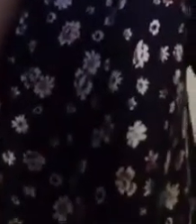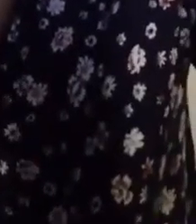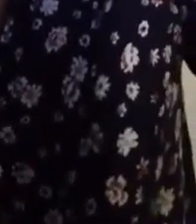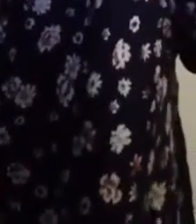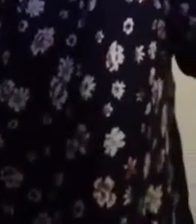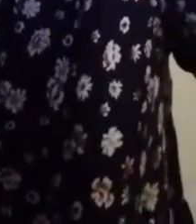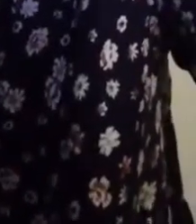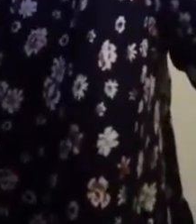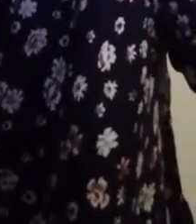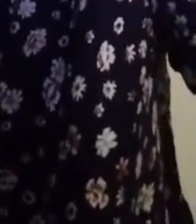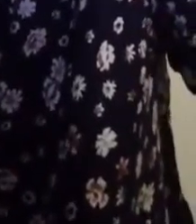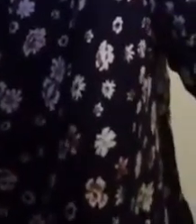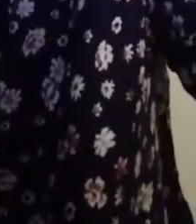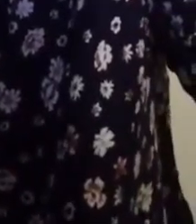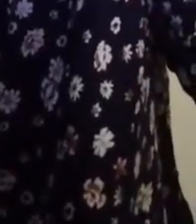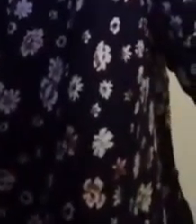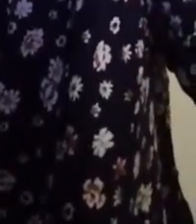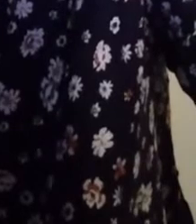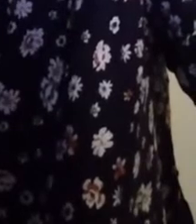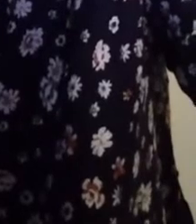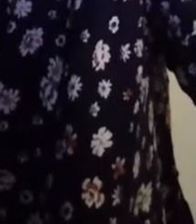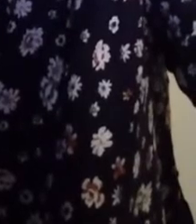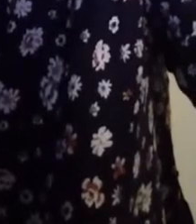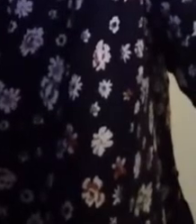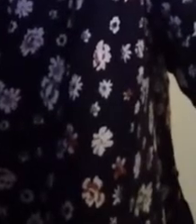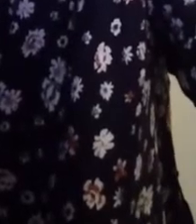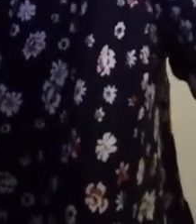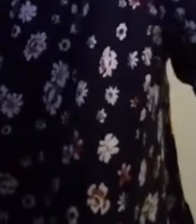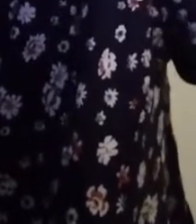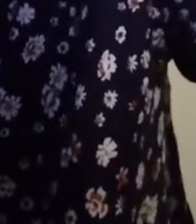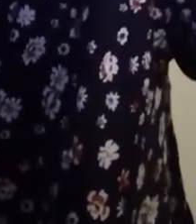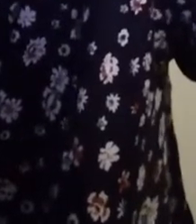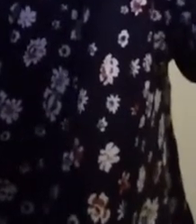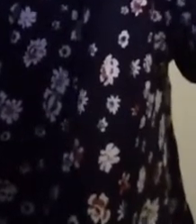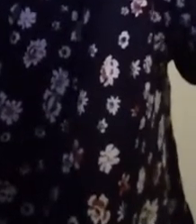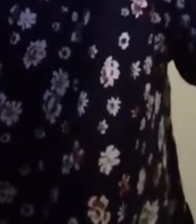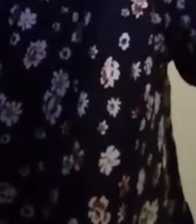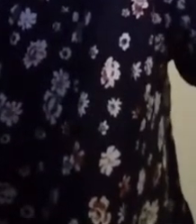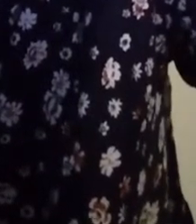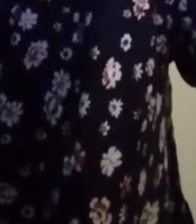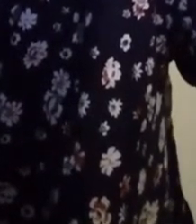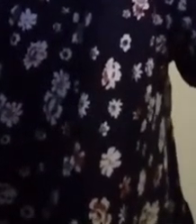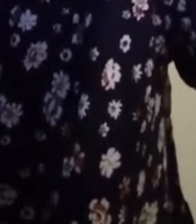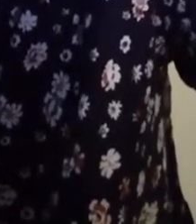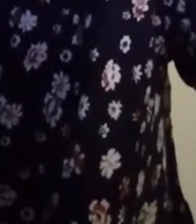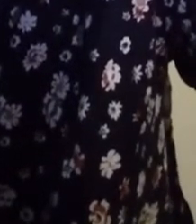Verônica que vai conversar com a gente, Simone que vai fazer a tradução de Libras.